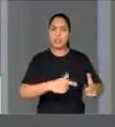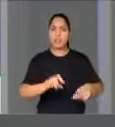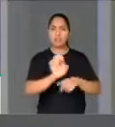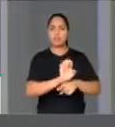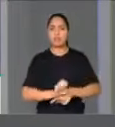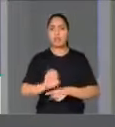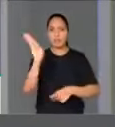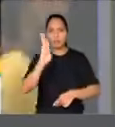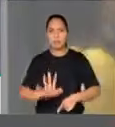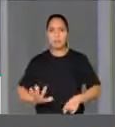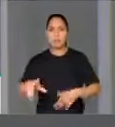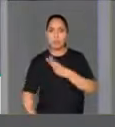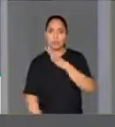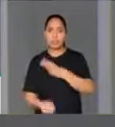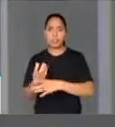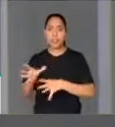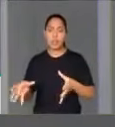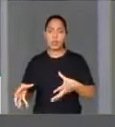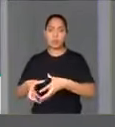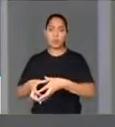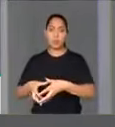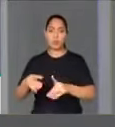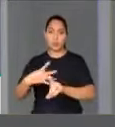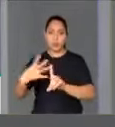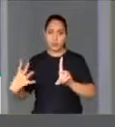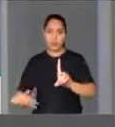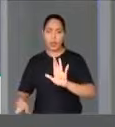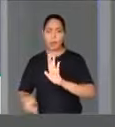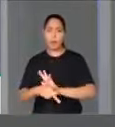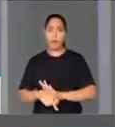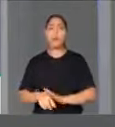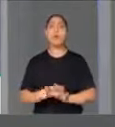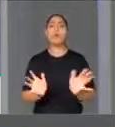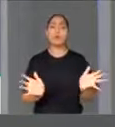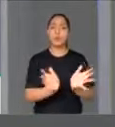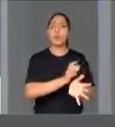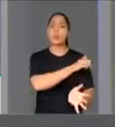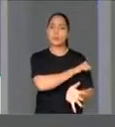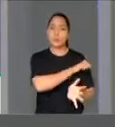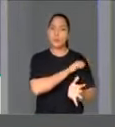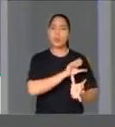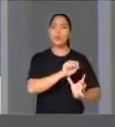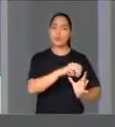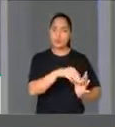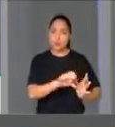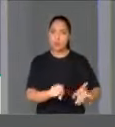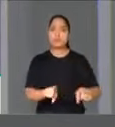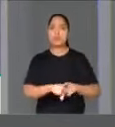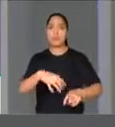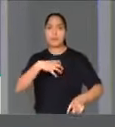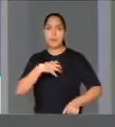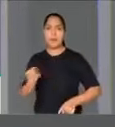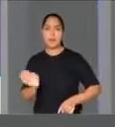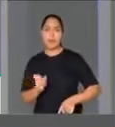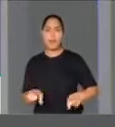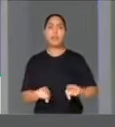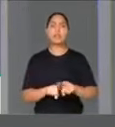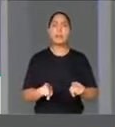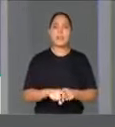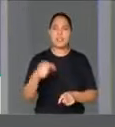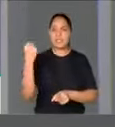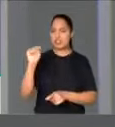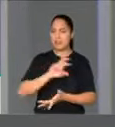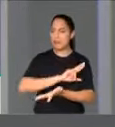grupos LGBTs, como o grupo Somos também no Rio, Grupo Gay da Bahia, Grupo Dialoguei de Sergipe